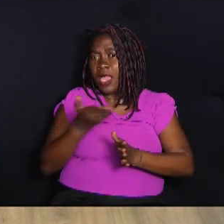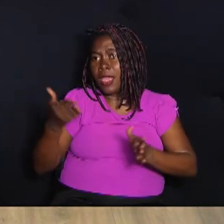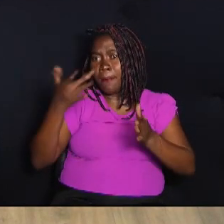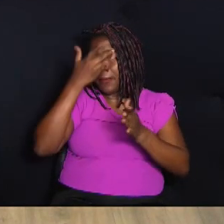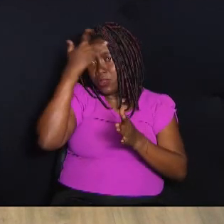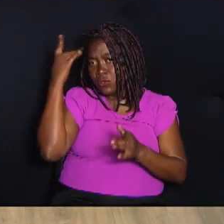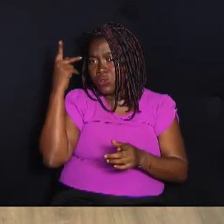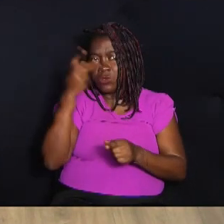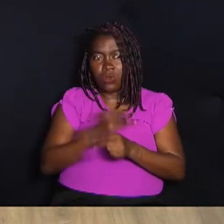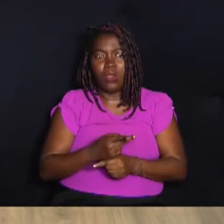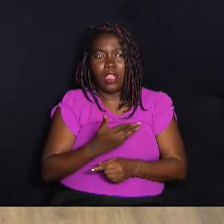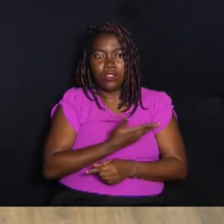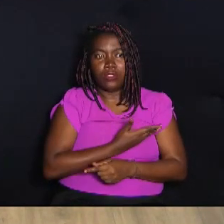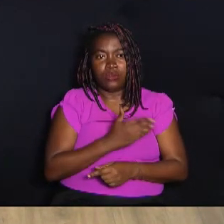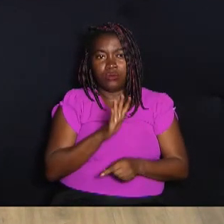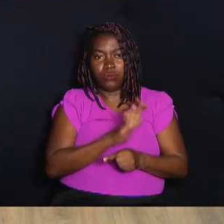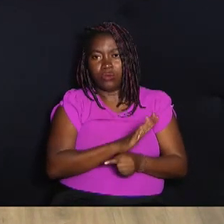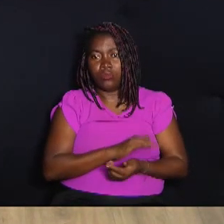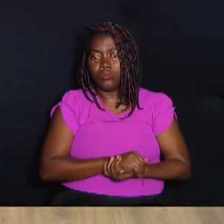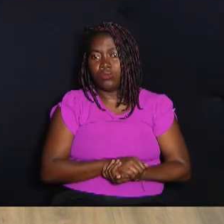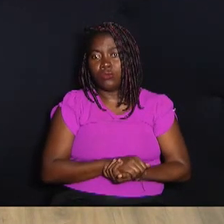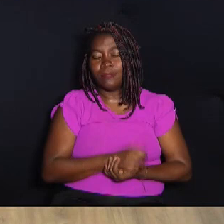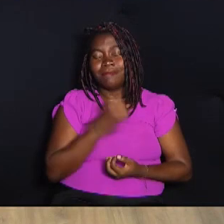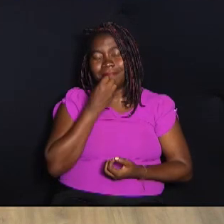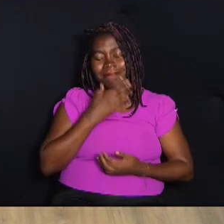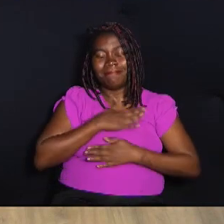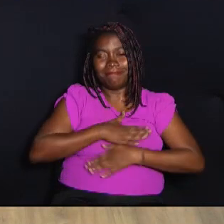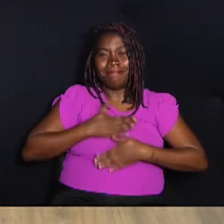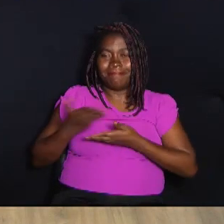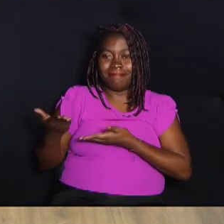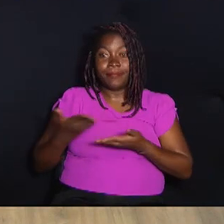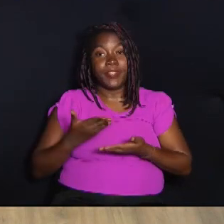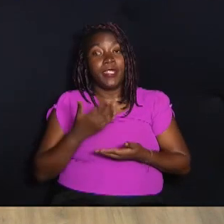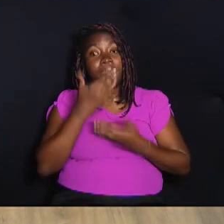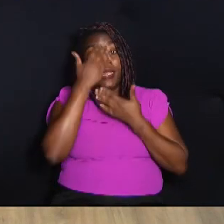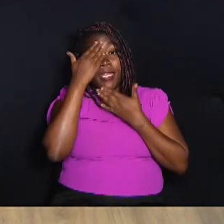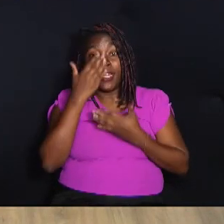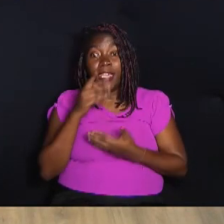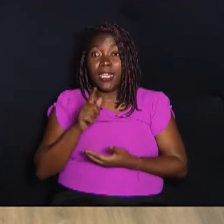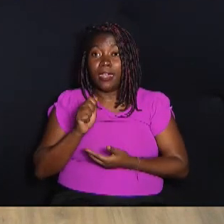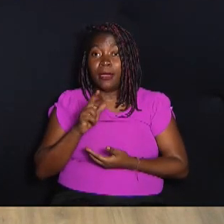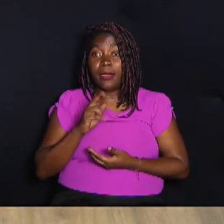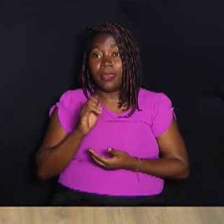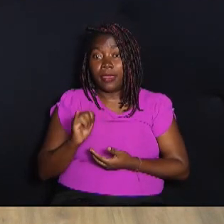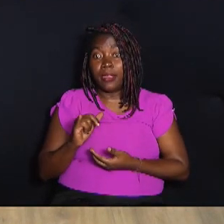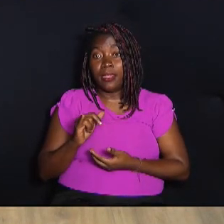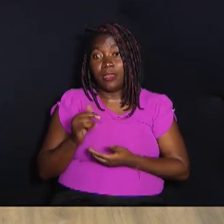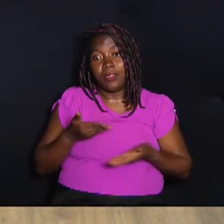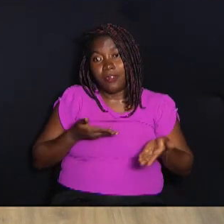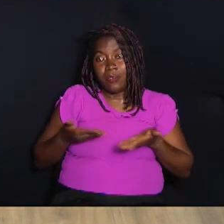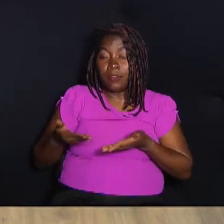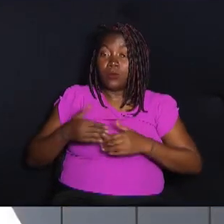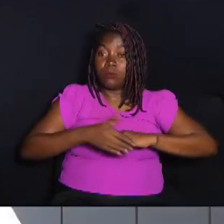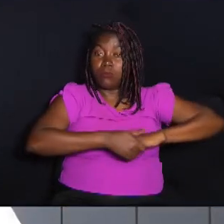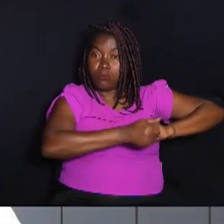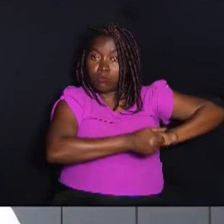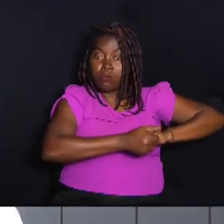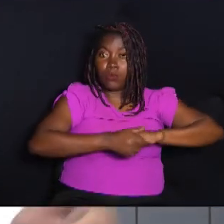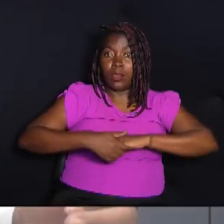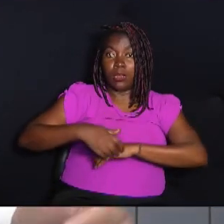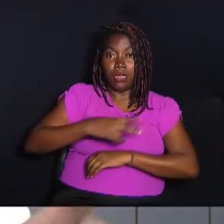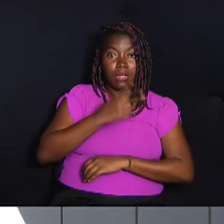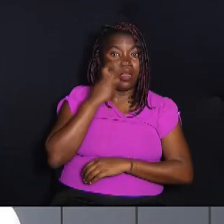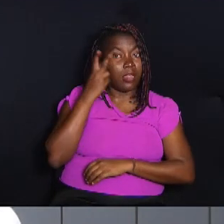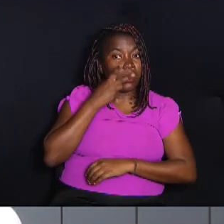busquem uma ajuda? Seja bem-vindo e boa tarde. Obrigado, Gabriel, pelo convite. Cumprimentar o vereador Paulo Haddad, nossa convidada